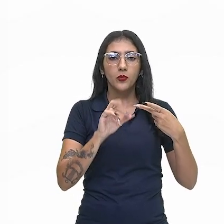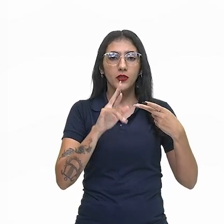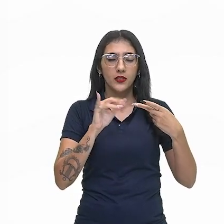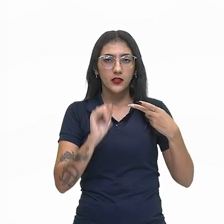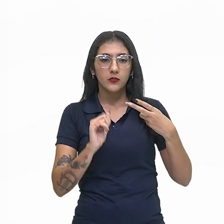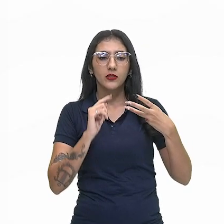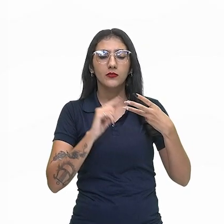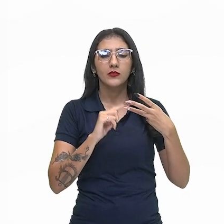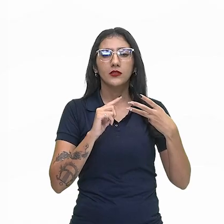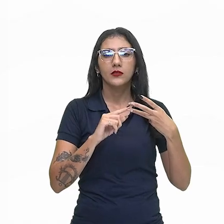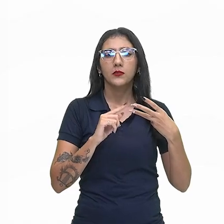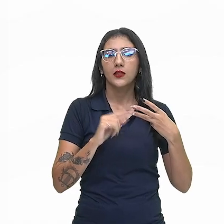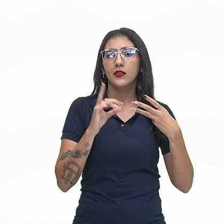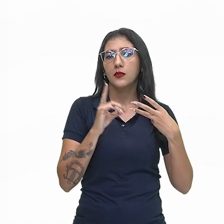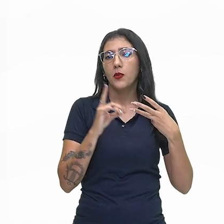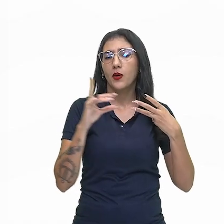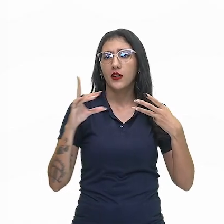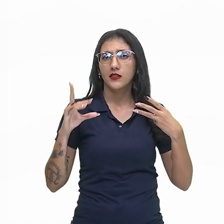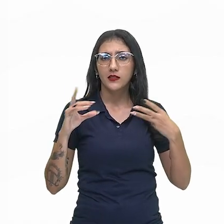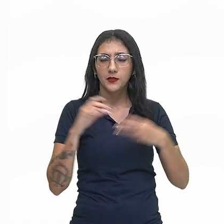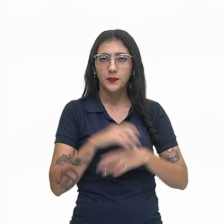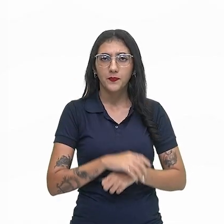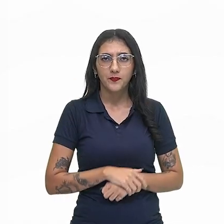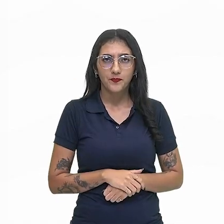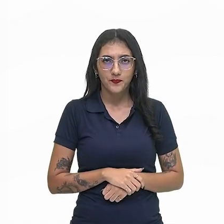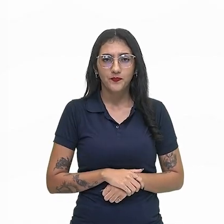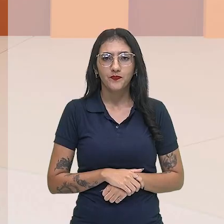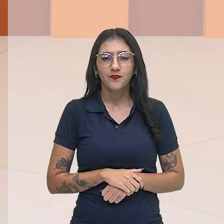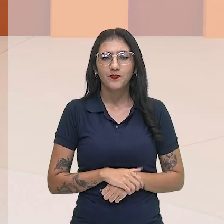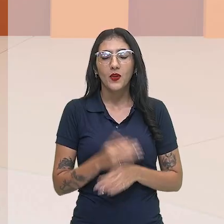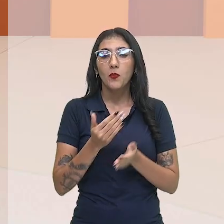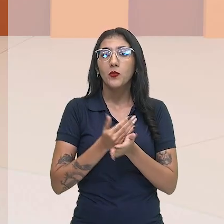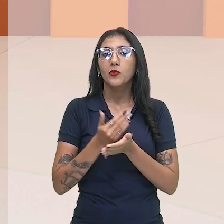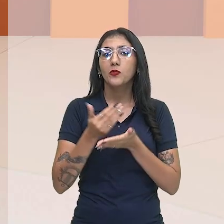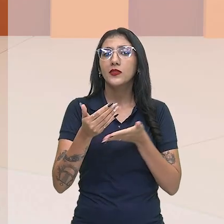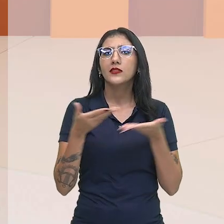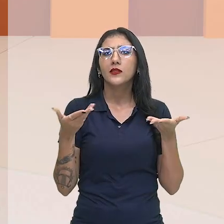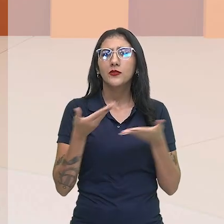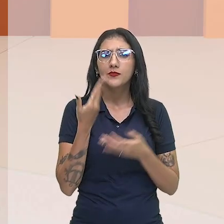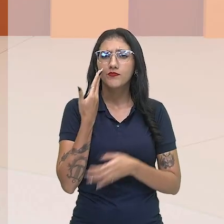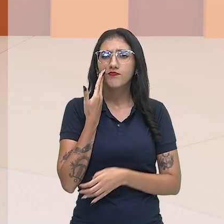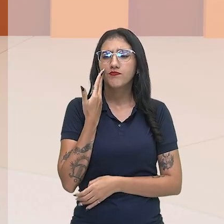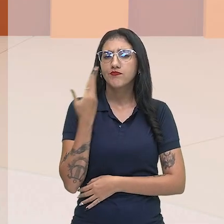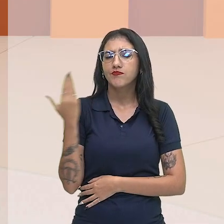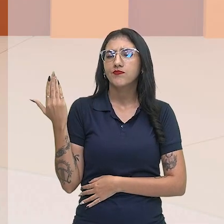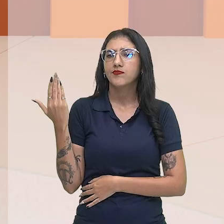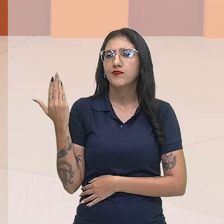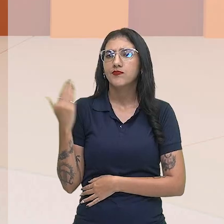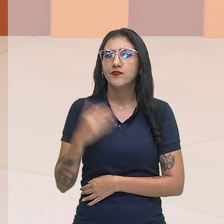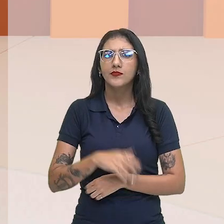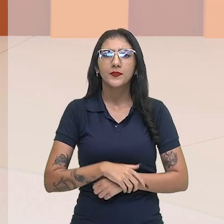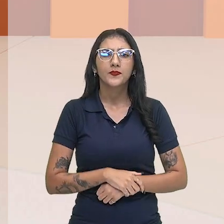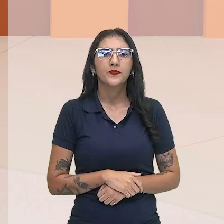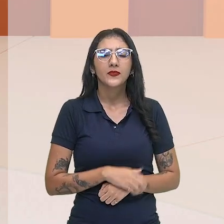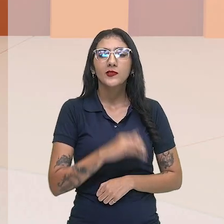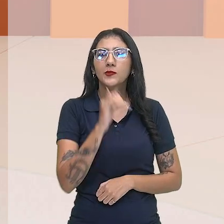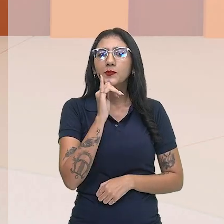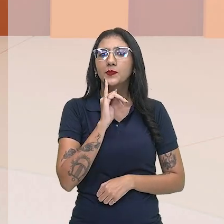autoritarismo e democracia. Vamos começar aqui com este exemplo aqui, que é o